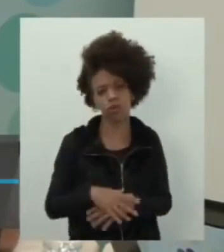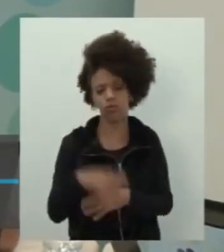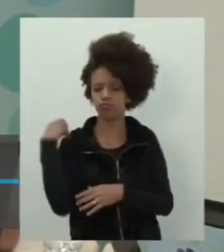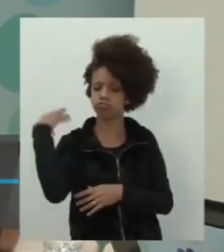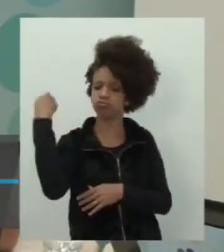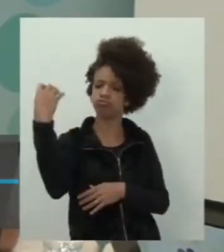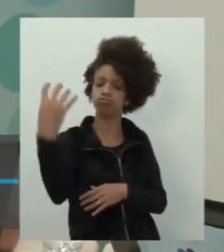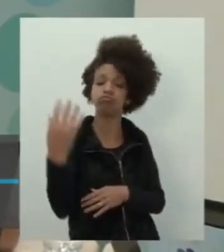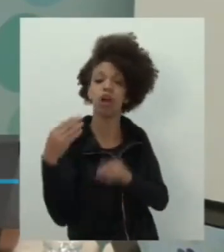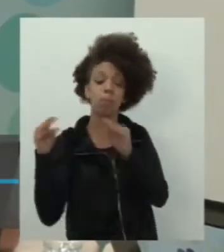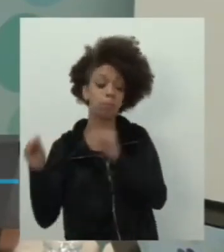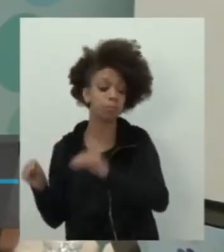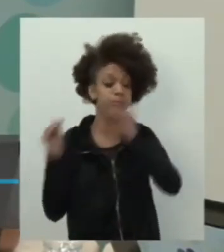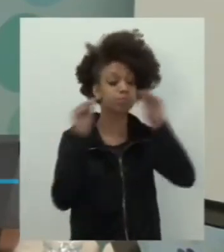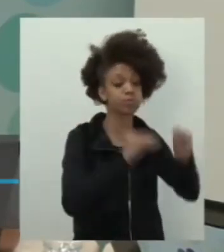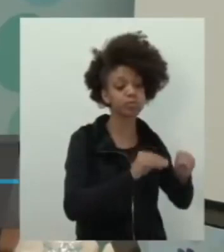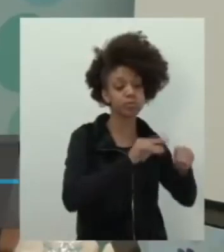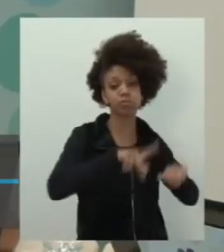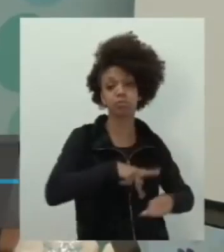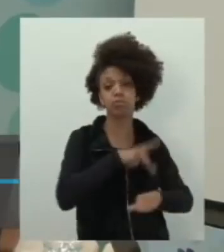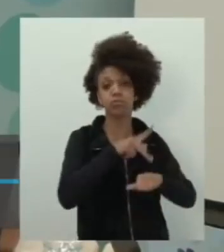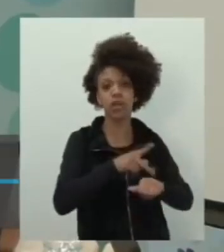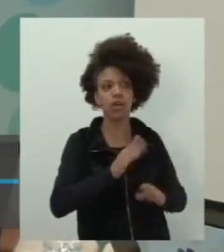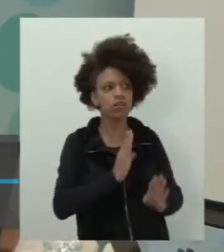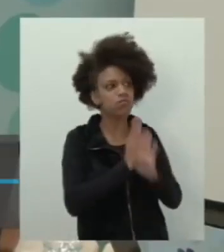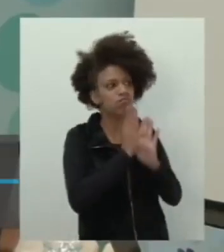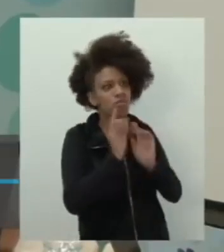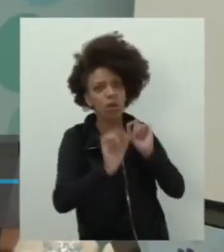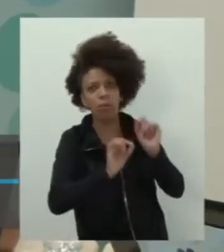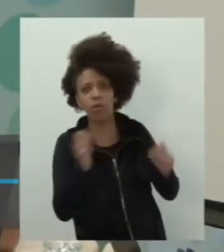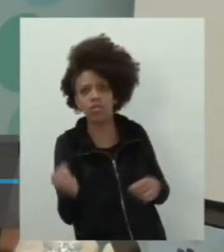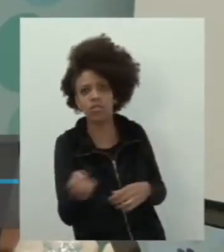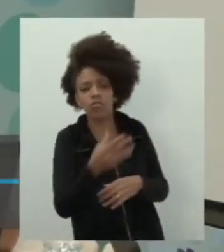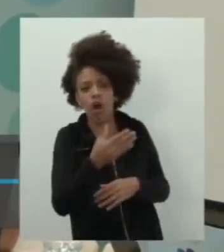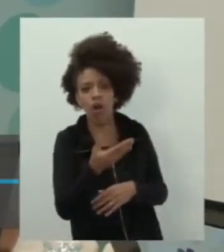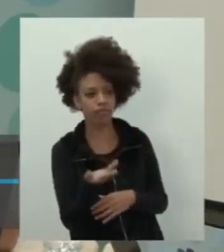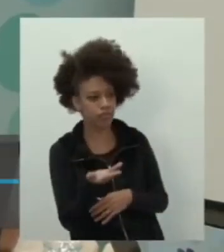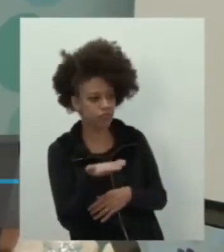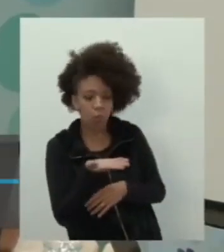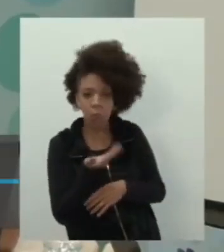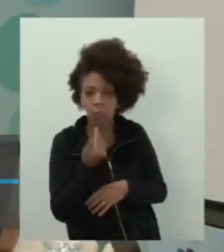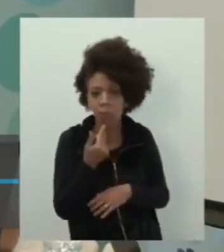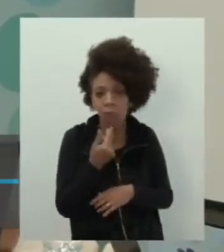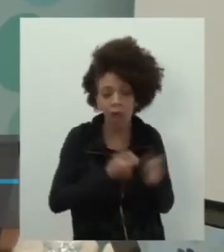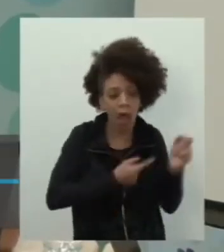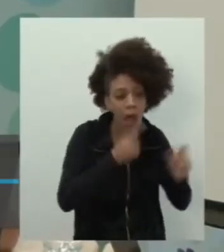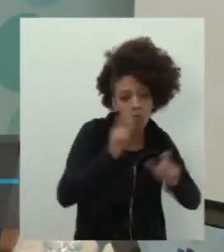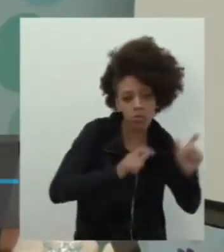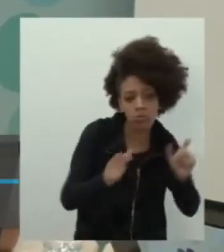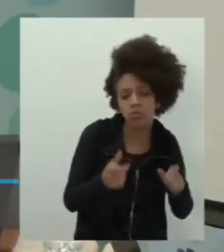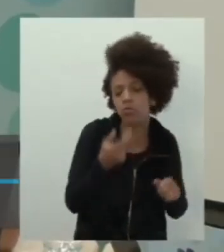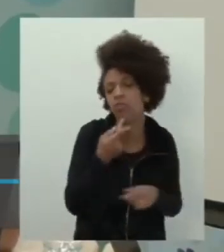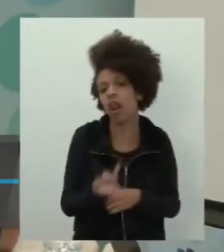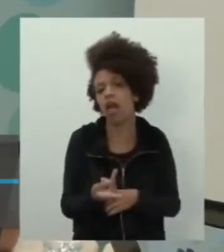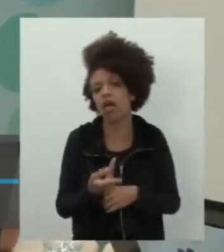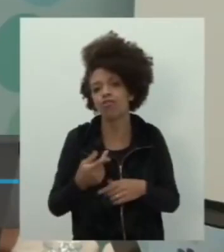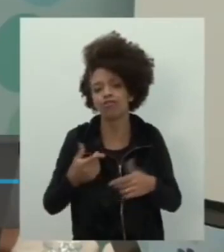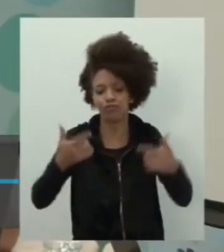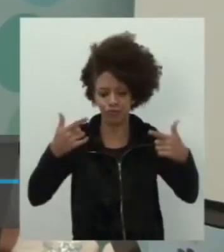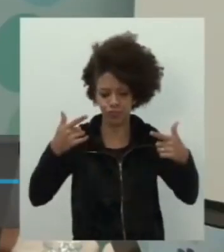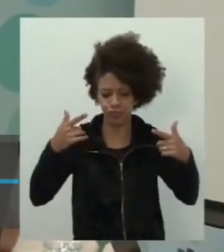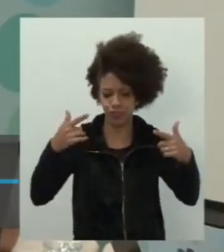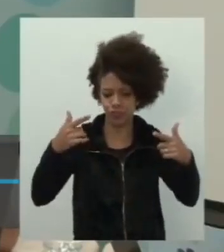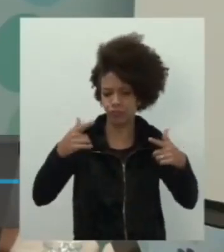para outro país e descobre coisas novas. Naquele país, algumas pessoas gostam de falar de